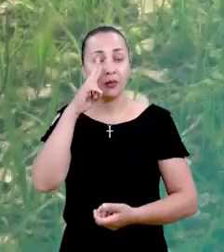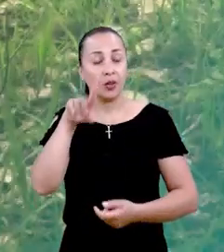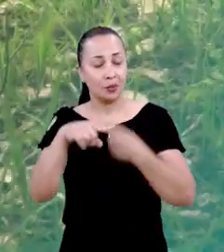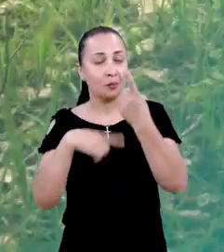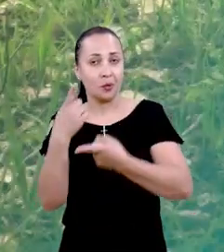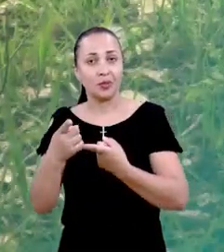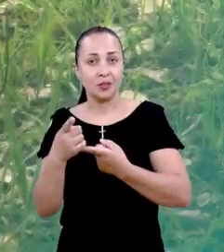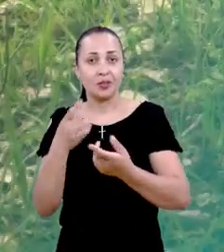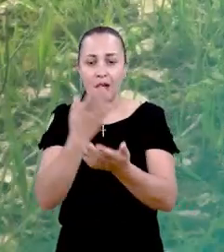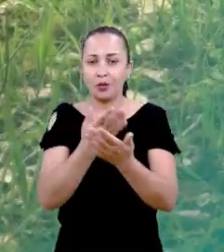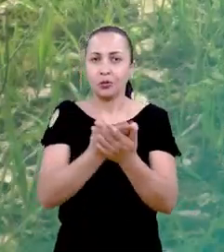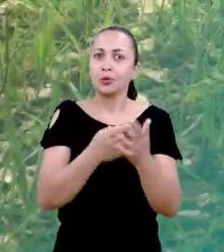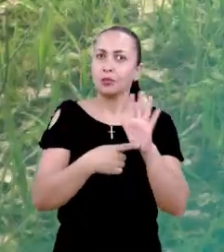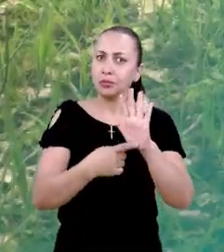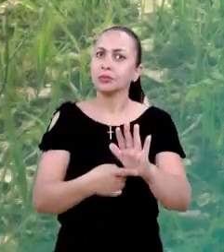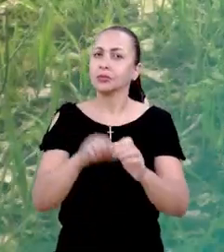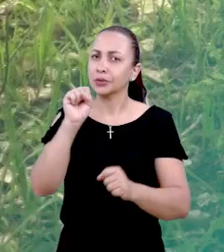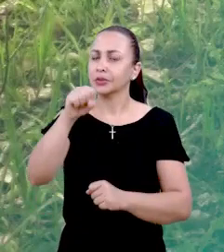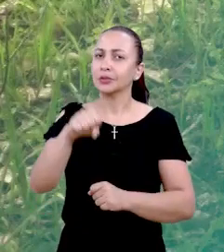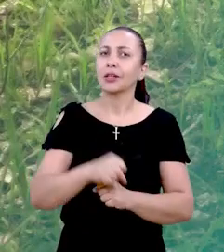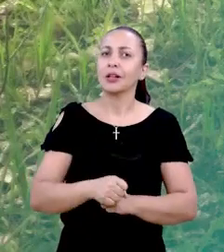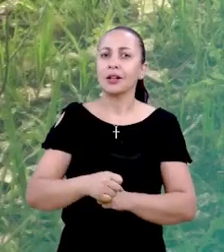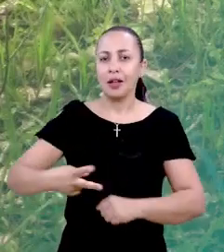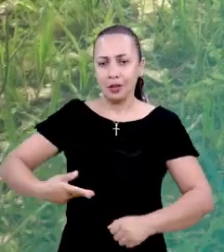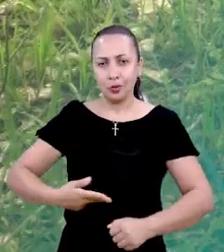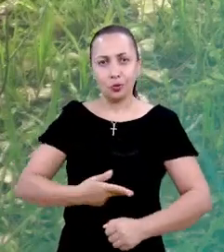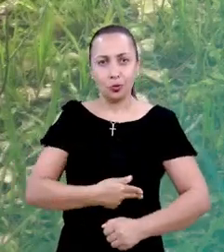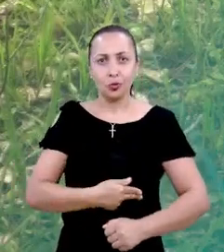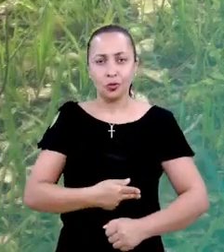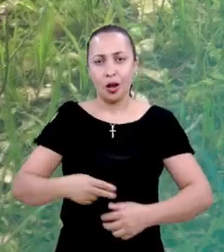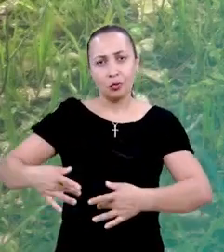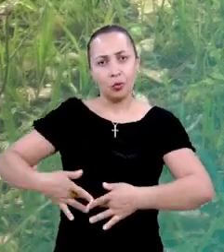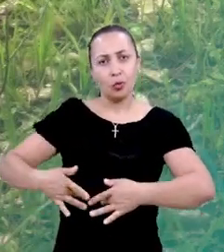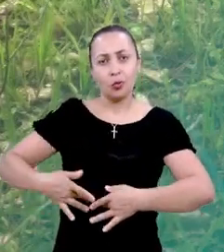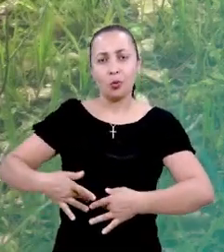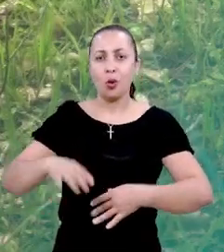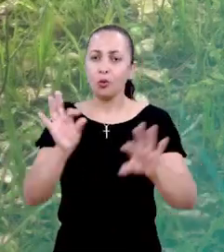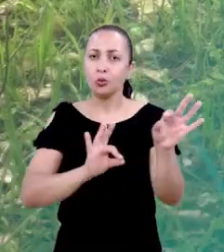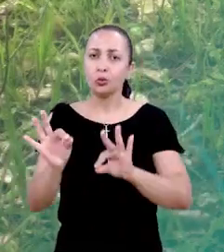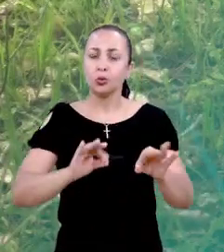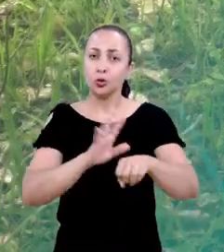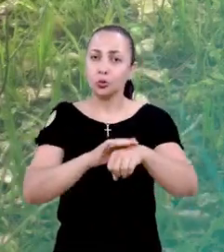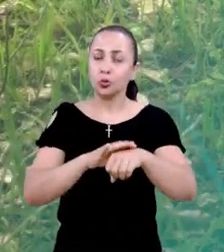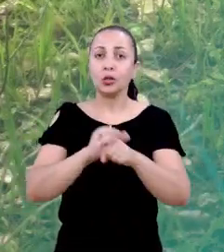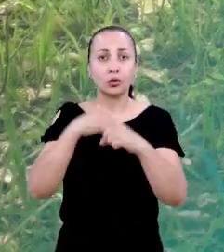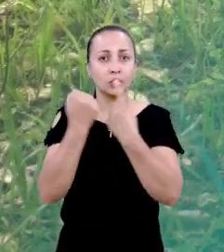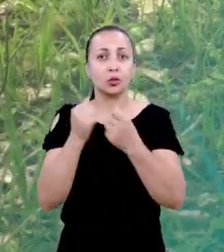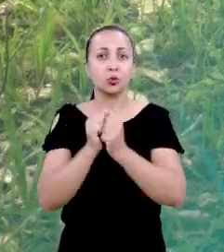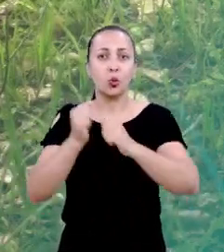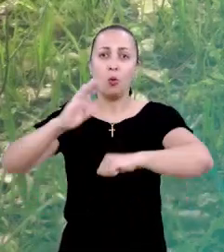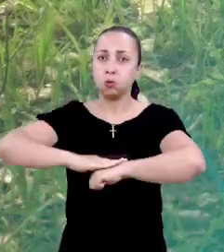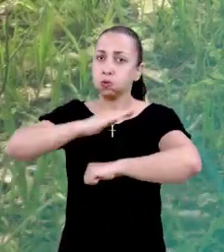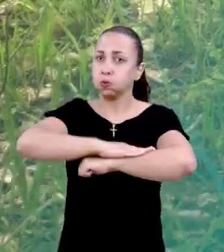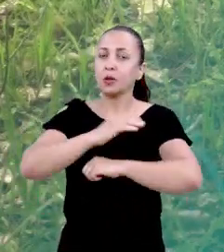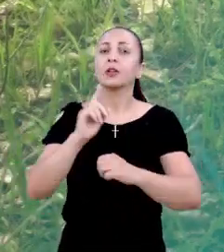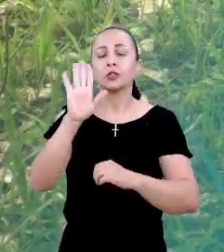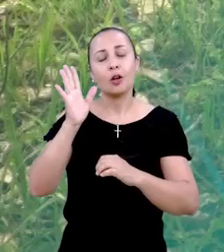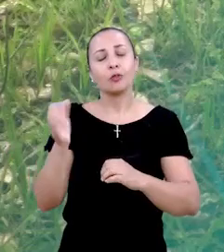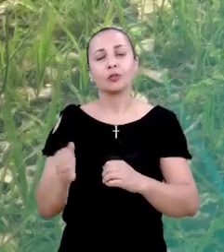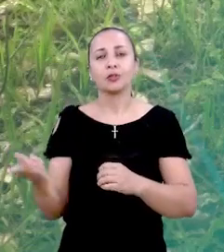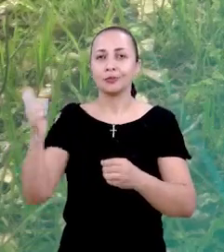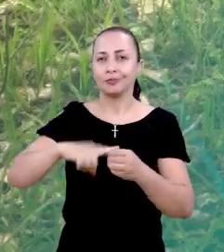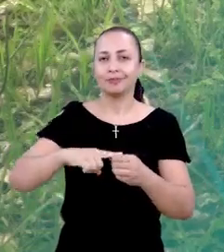E veja daqui a pouco, o estudo comprova a eficiência da cirurgia bariátrica no controle de doenças associadas à